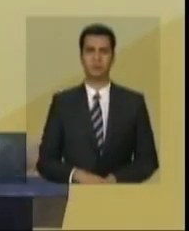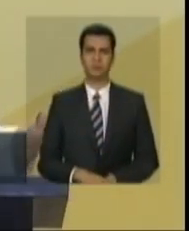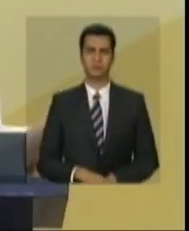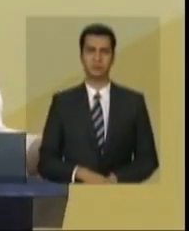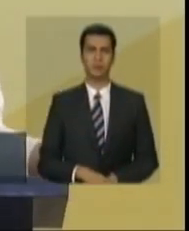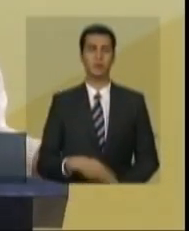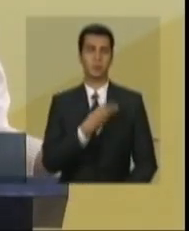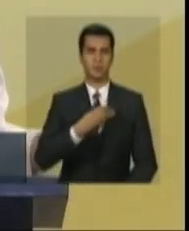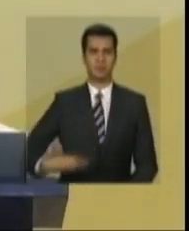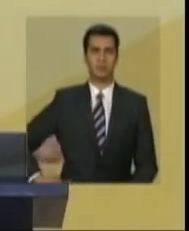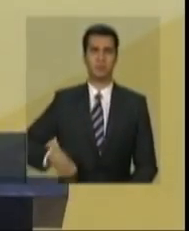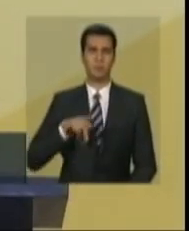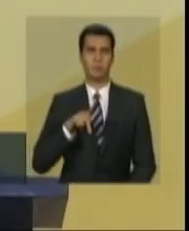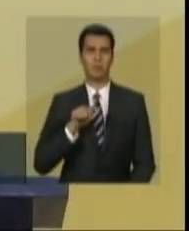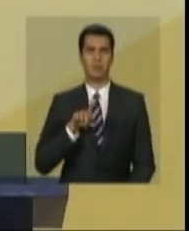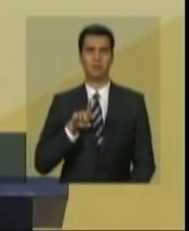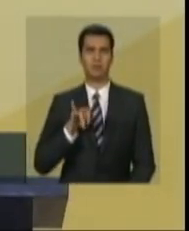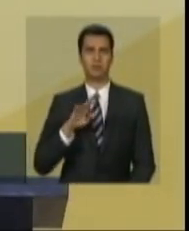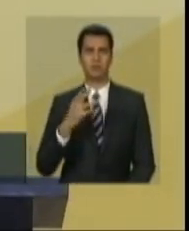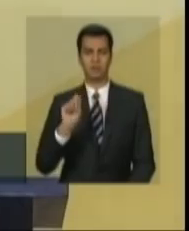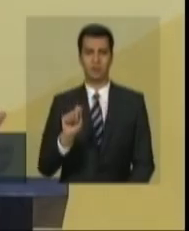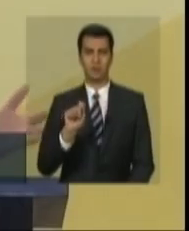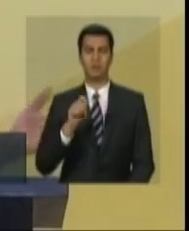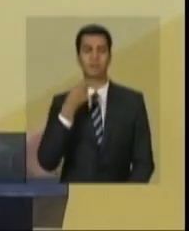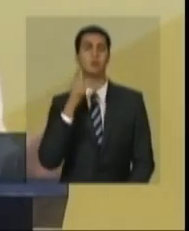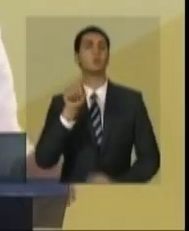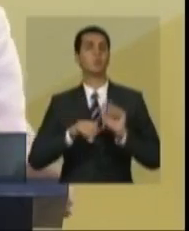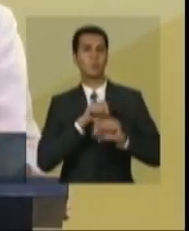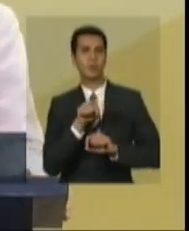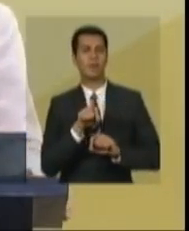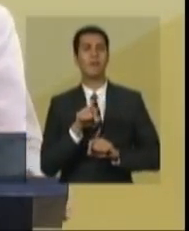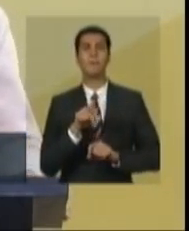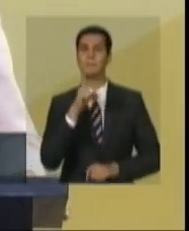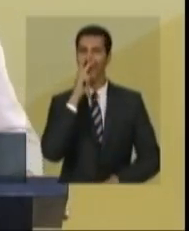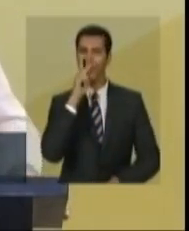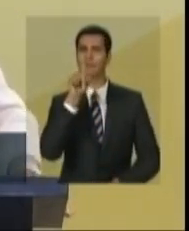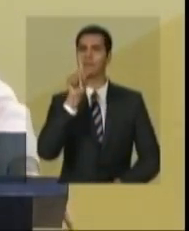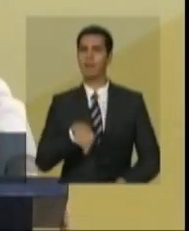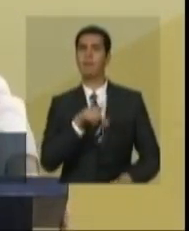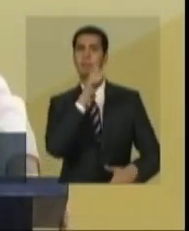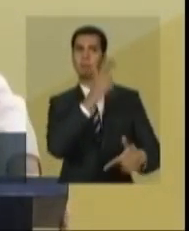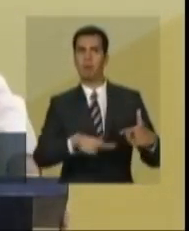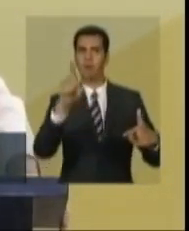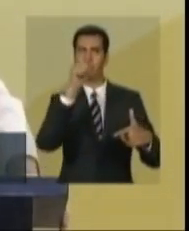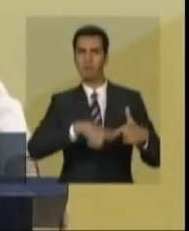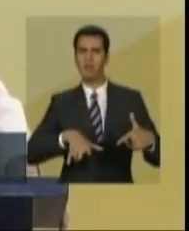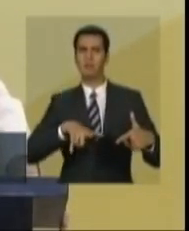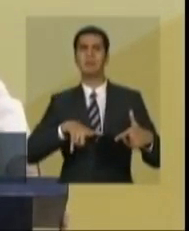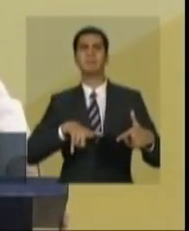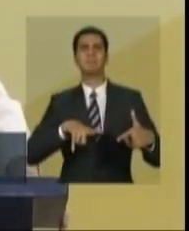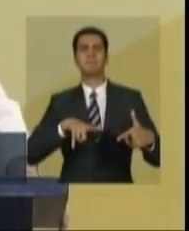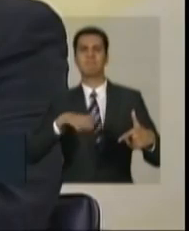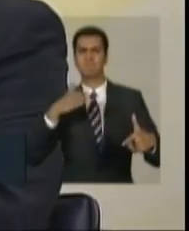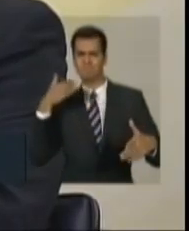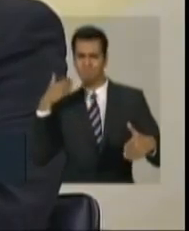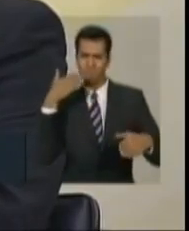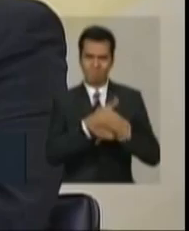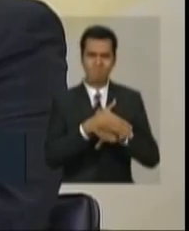Padilha chamou isso pegar o touro à unha. Muito bem chamado. Porque nós